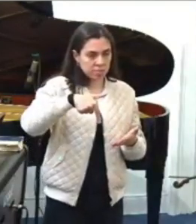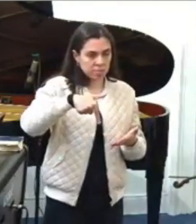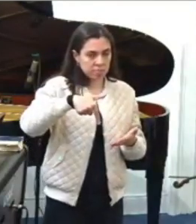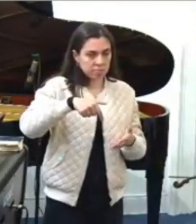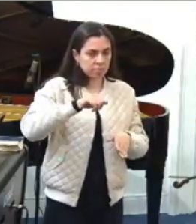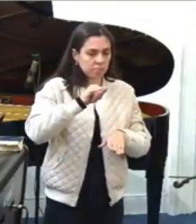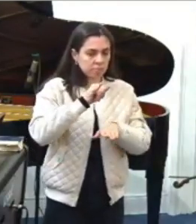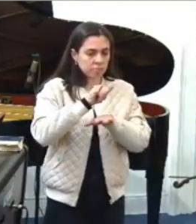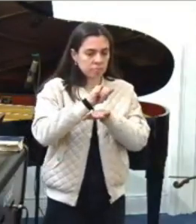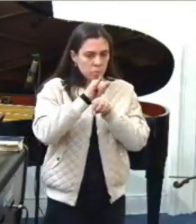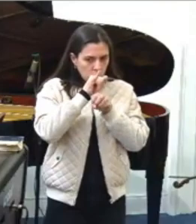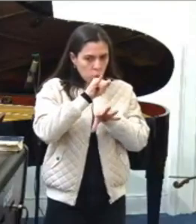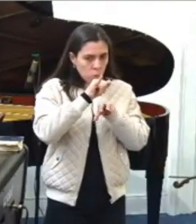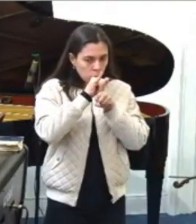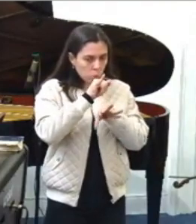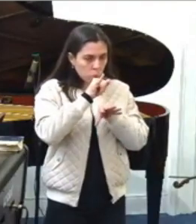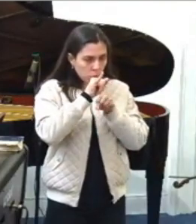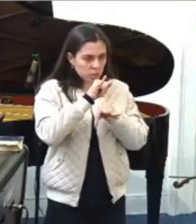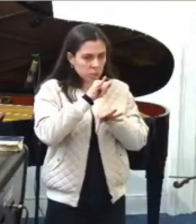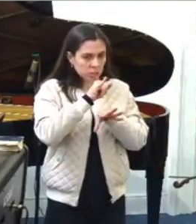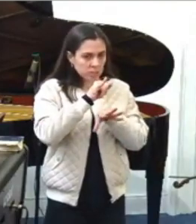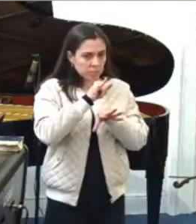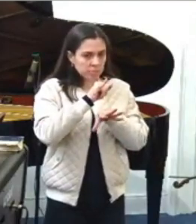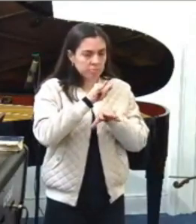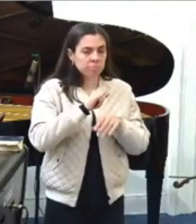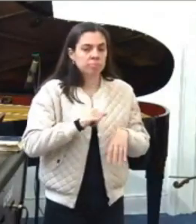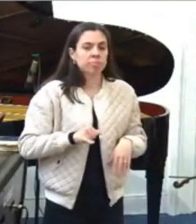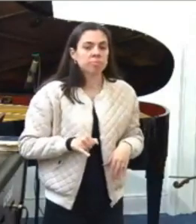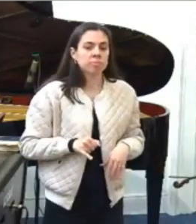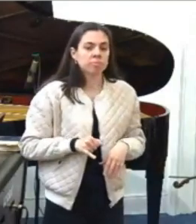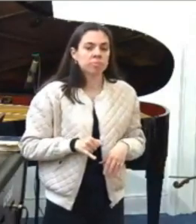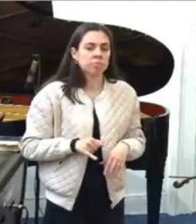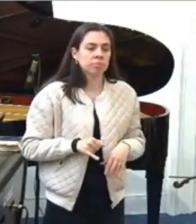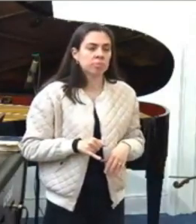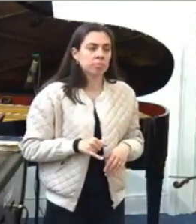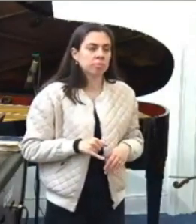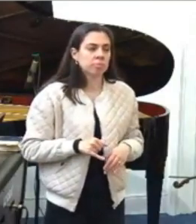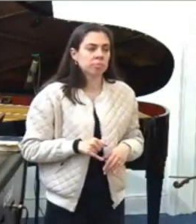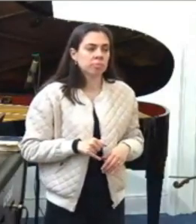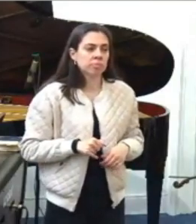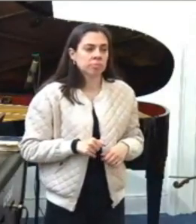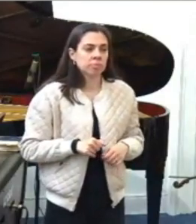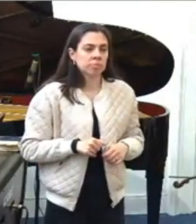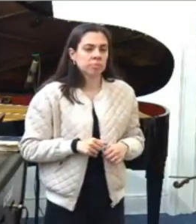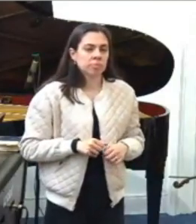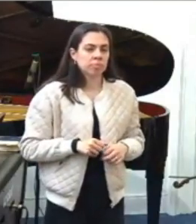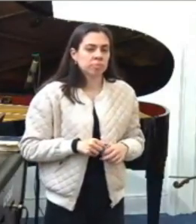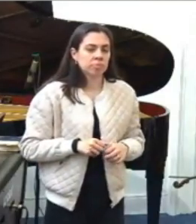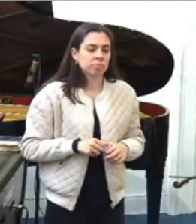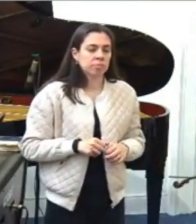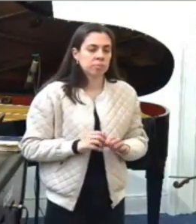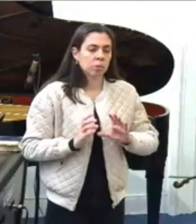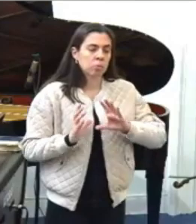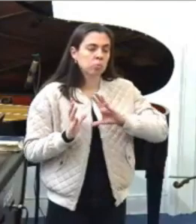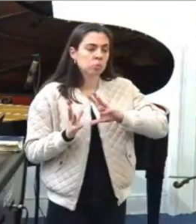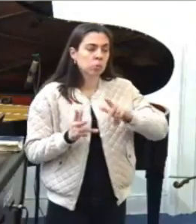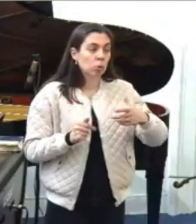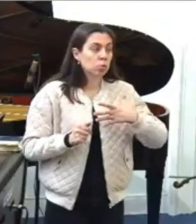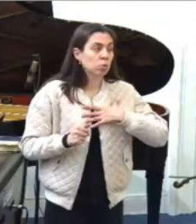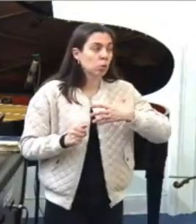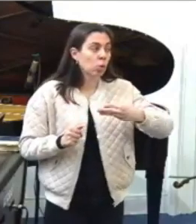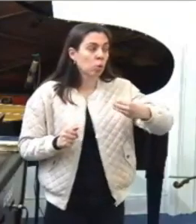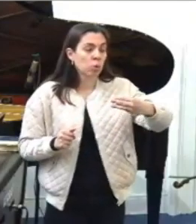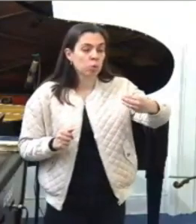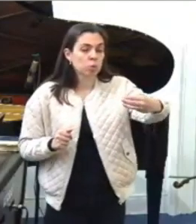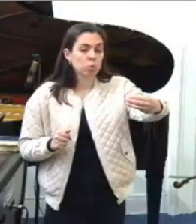O dragão ficou irado com a mulher e foi travar guerra com o restante da descendência dela, ou seja, os